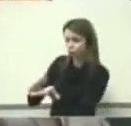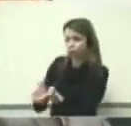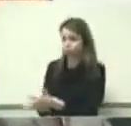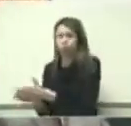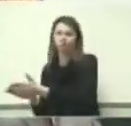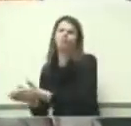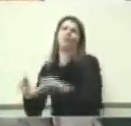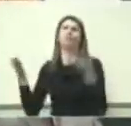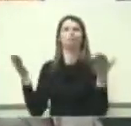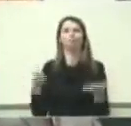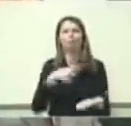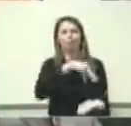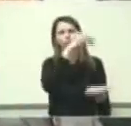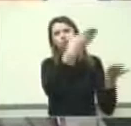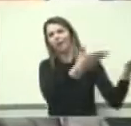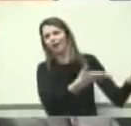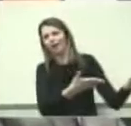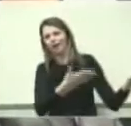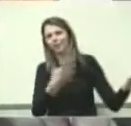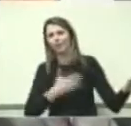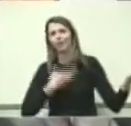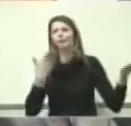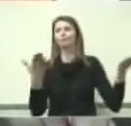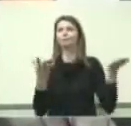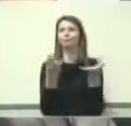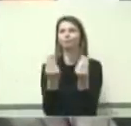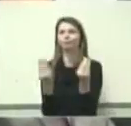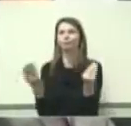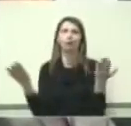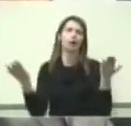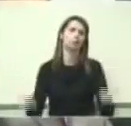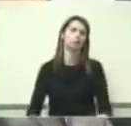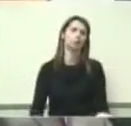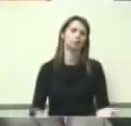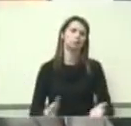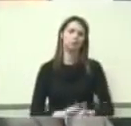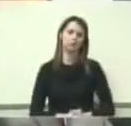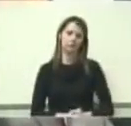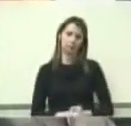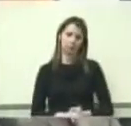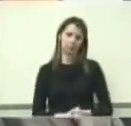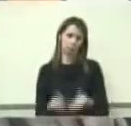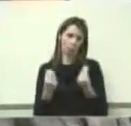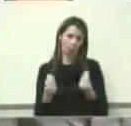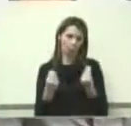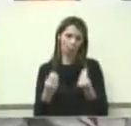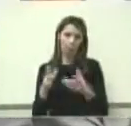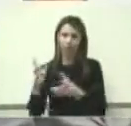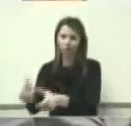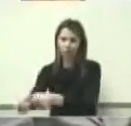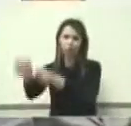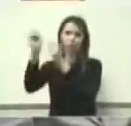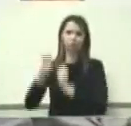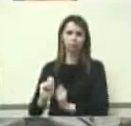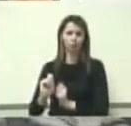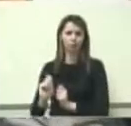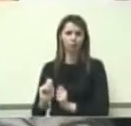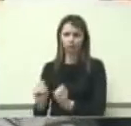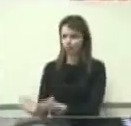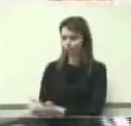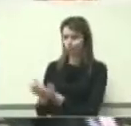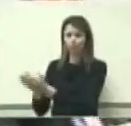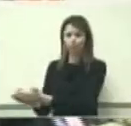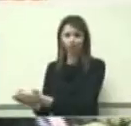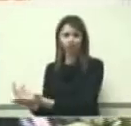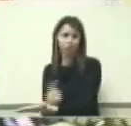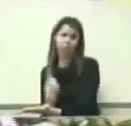um fantasma para perturbar a vida é muita coisa para pescadores que estavam em alto mar